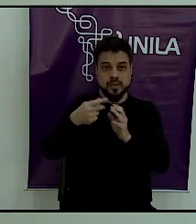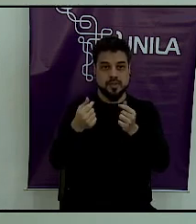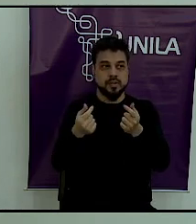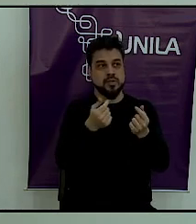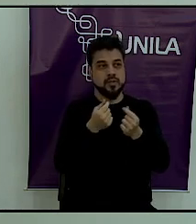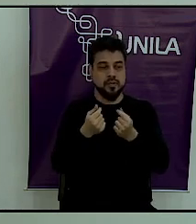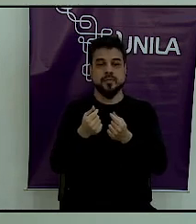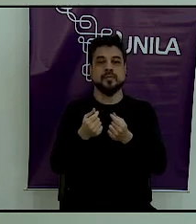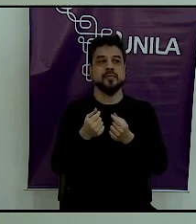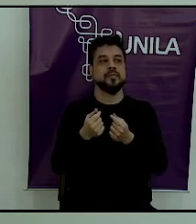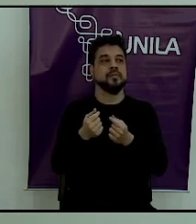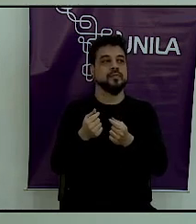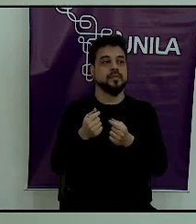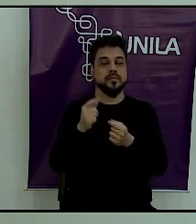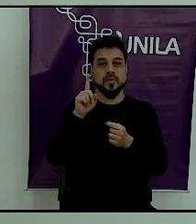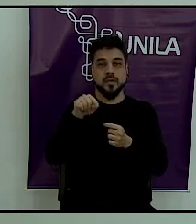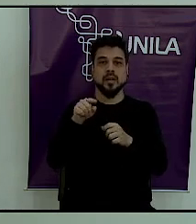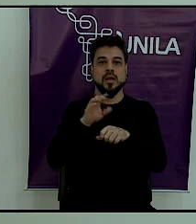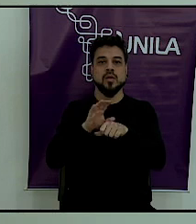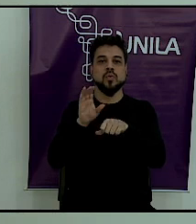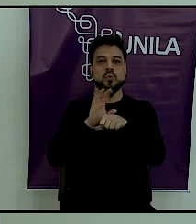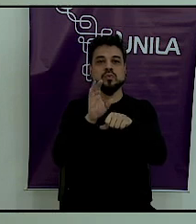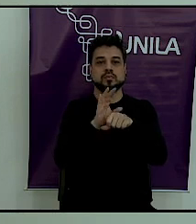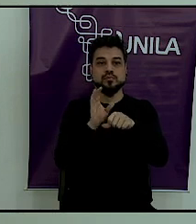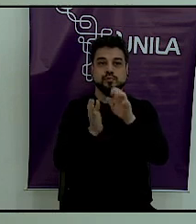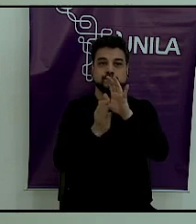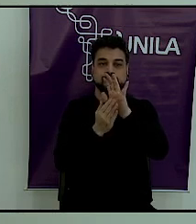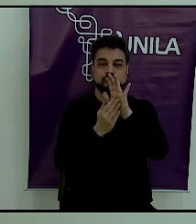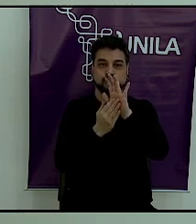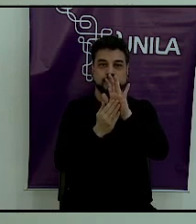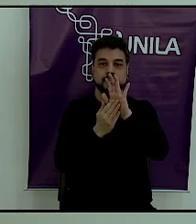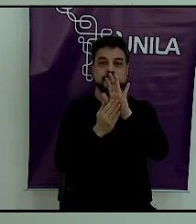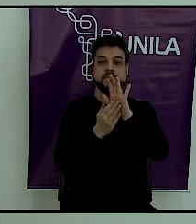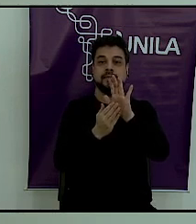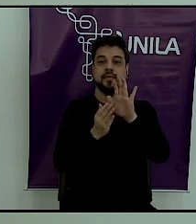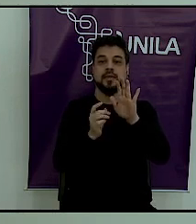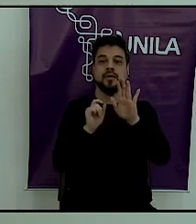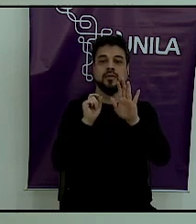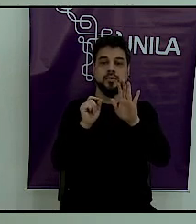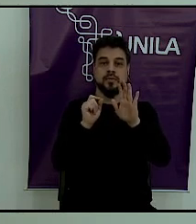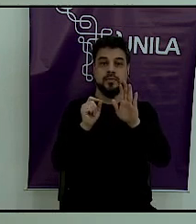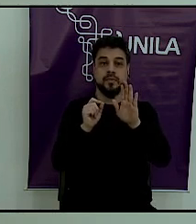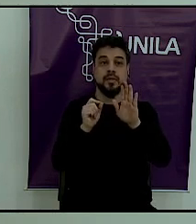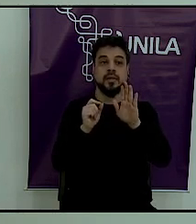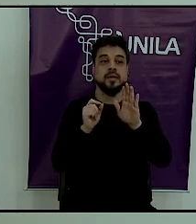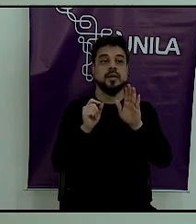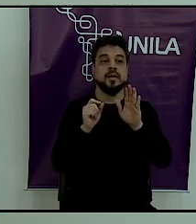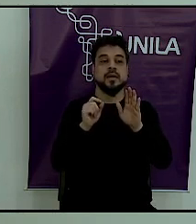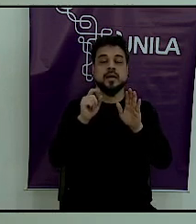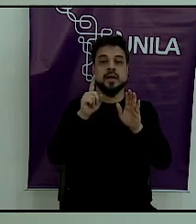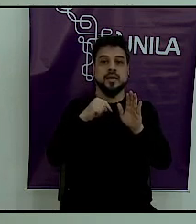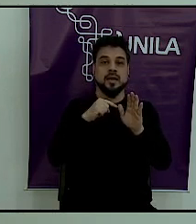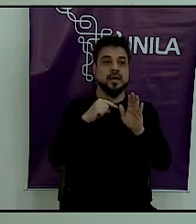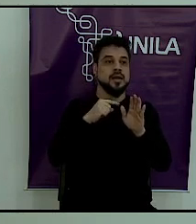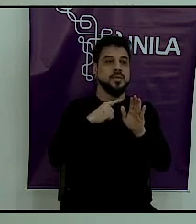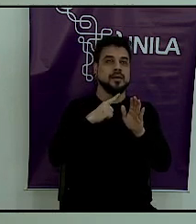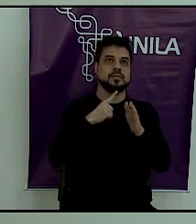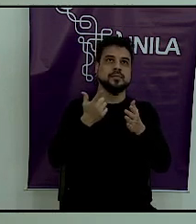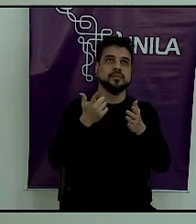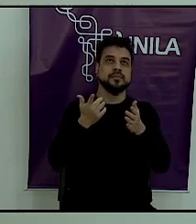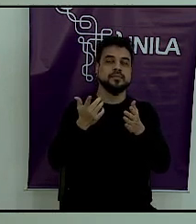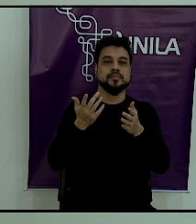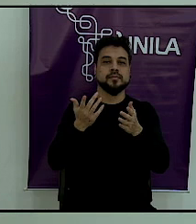participativo? É um curso que se propõe a mitigar, né? Eu não vou